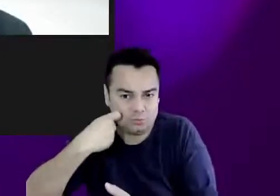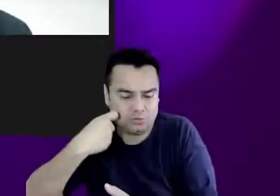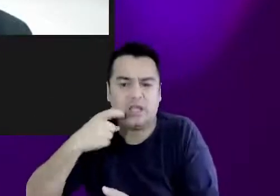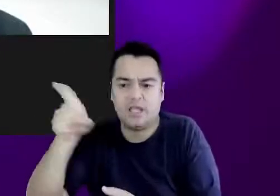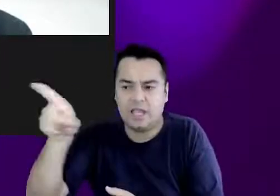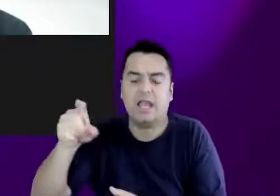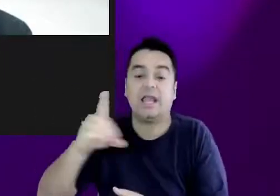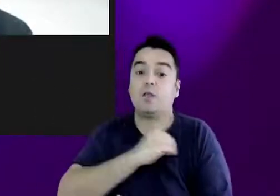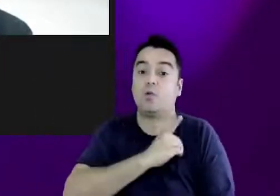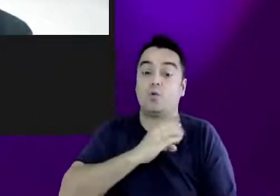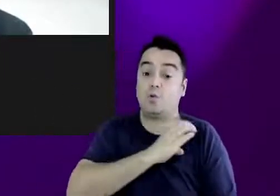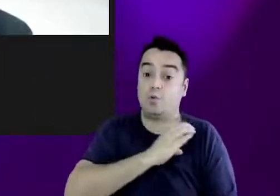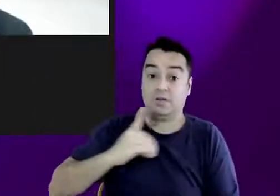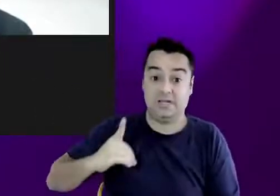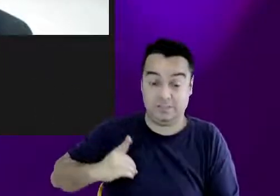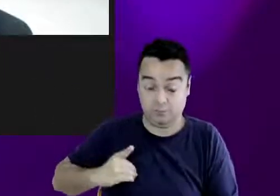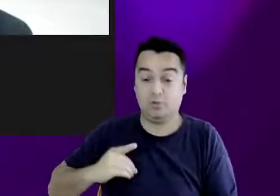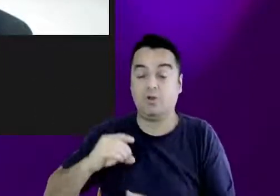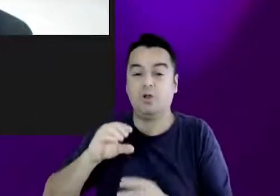ginecologia e obstetrícia do